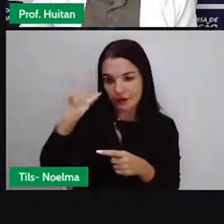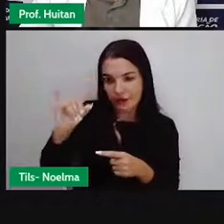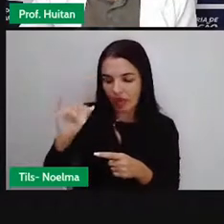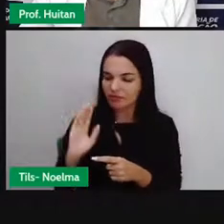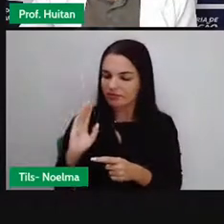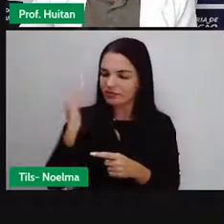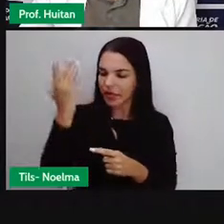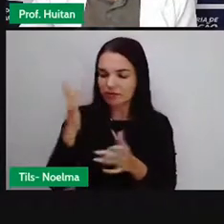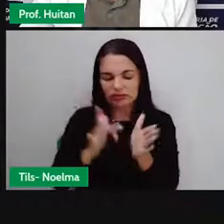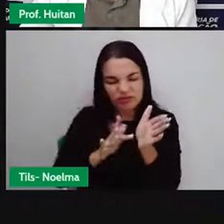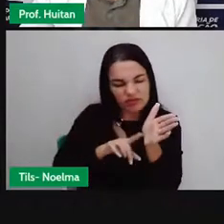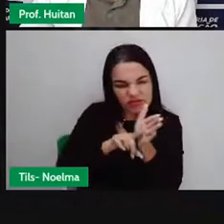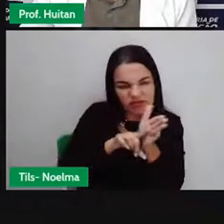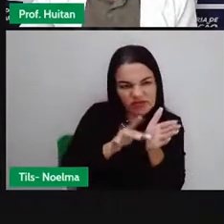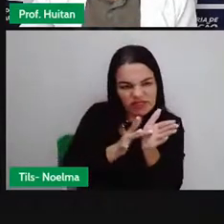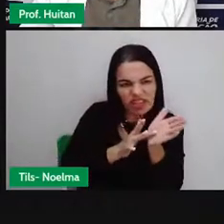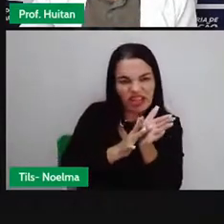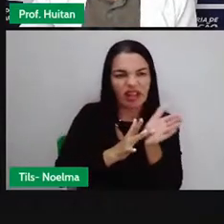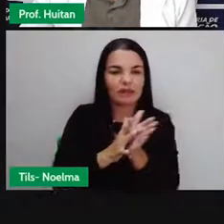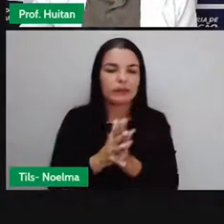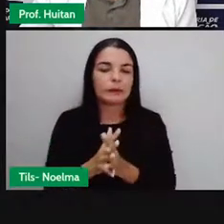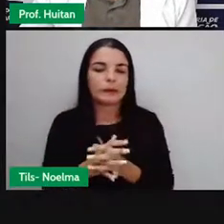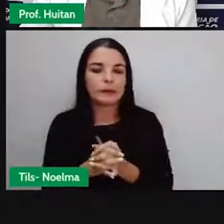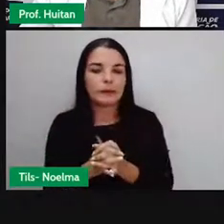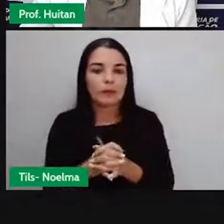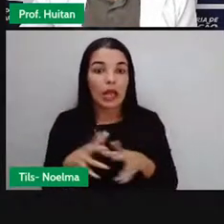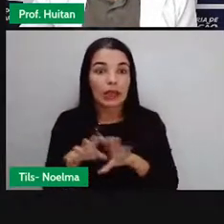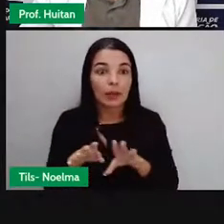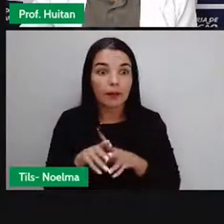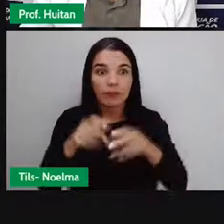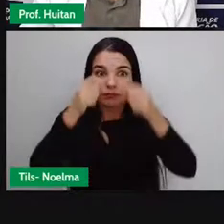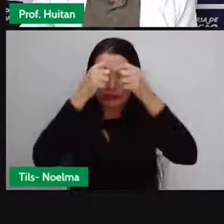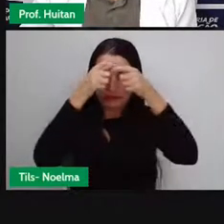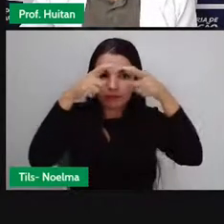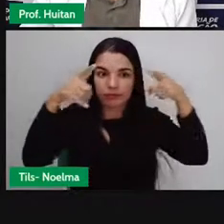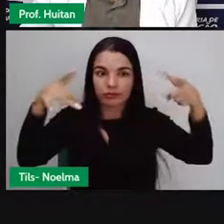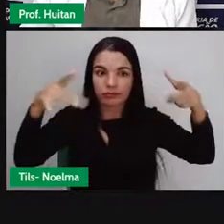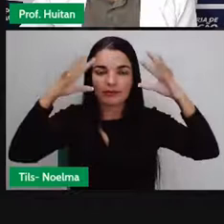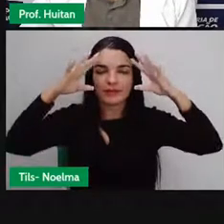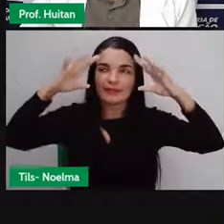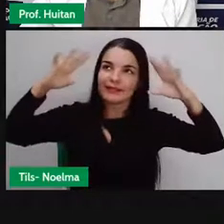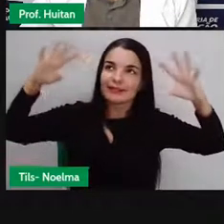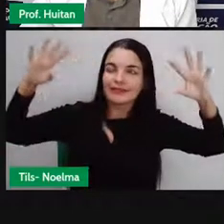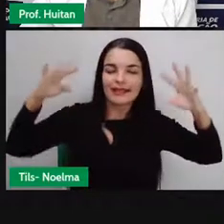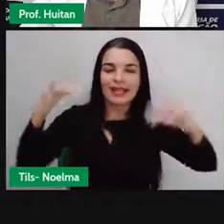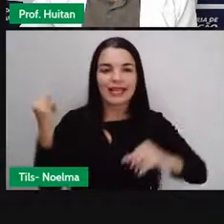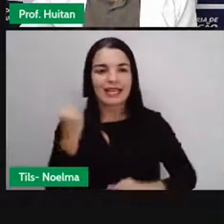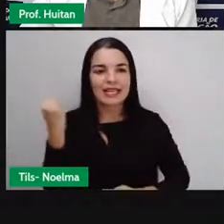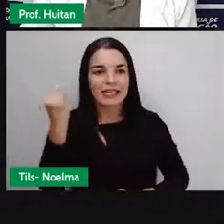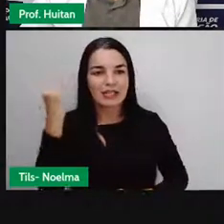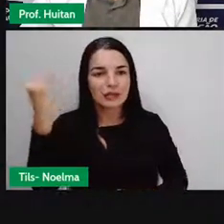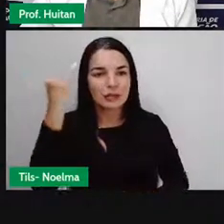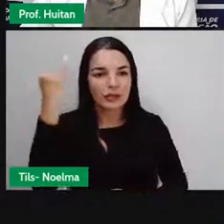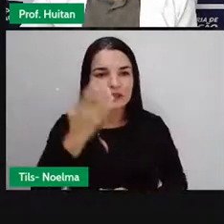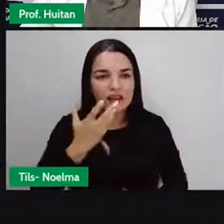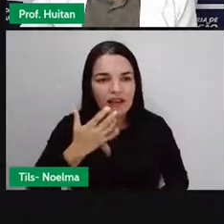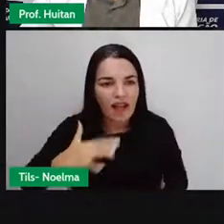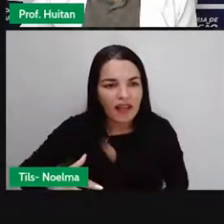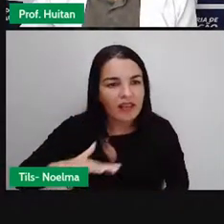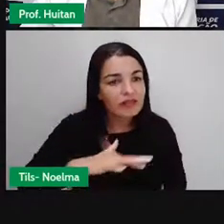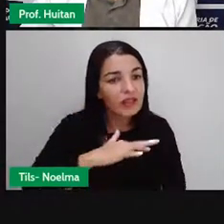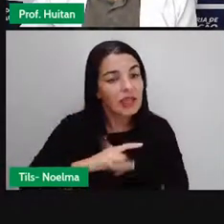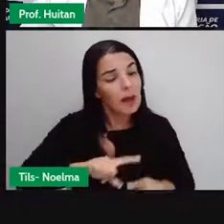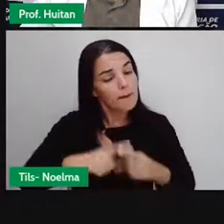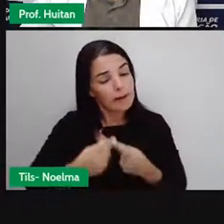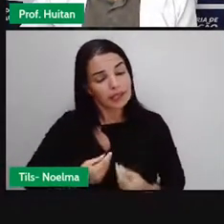sermos enganados. Para estimular a imaginação e a criatividade, importantíssimas não só na infância, mas